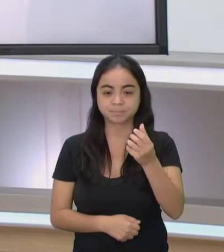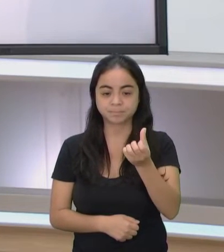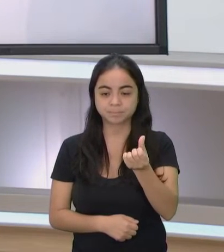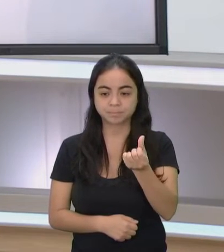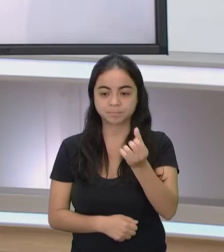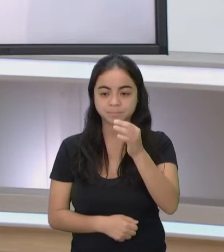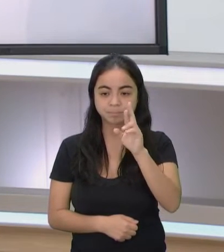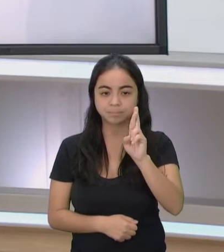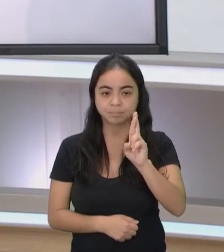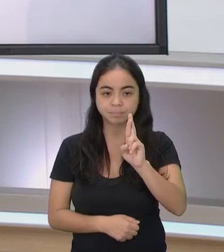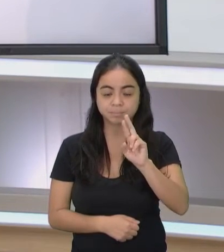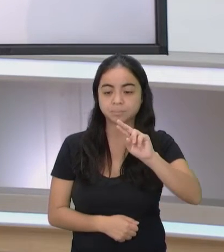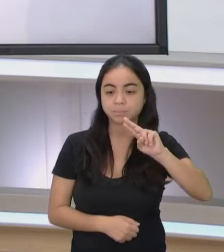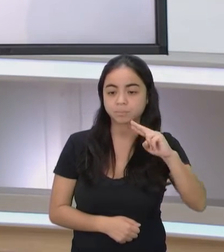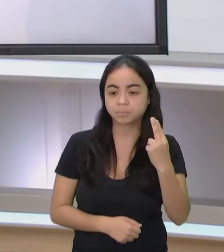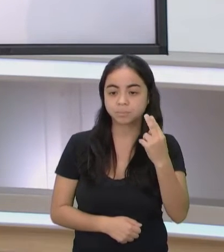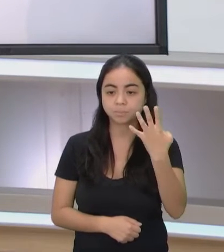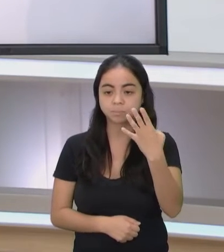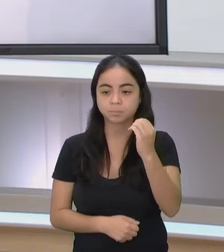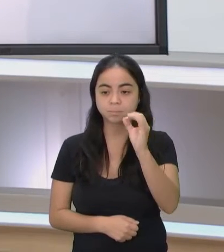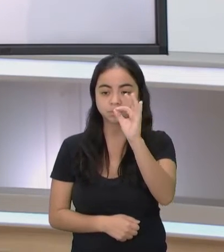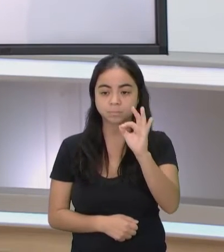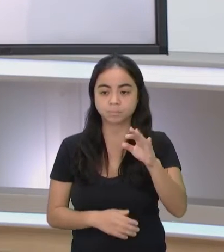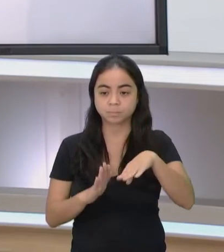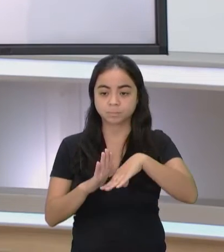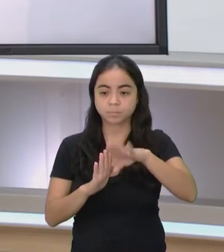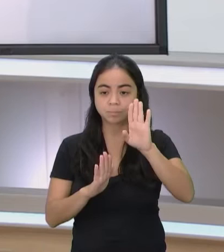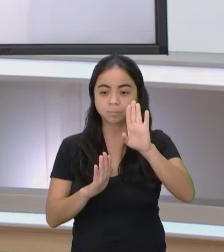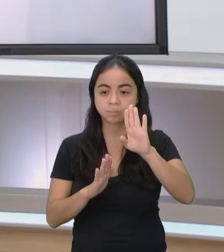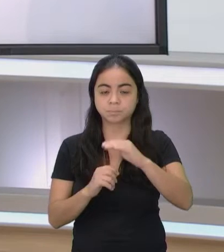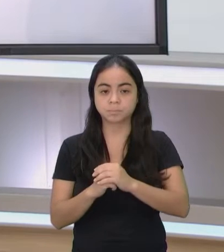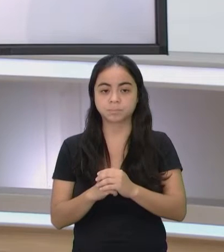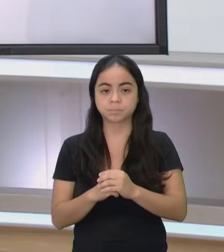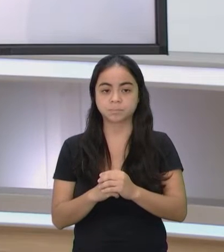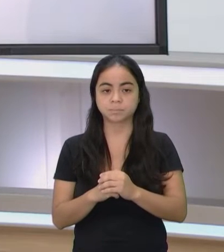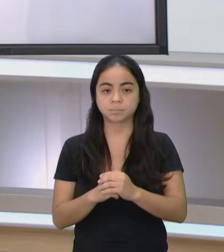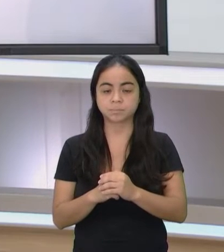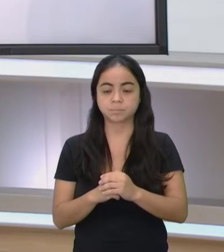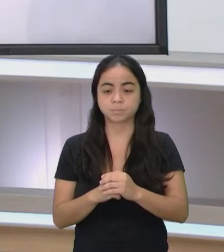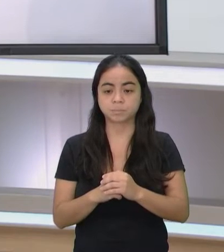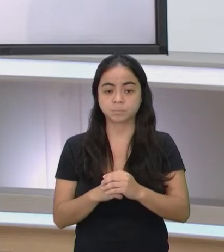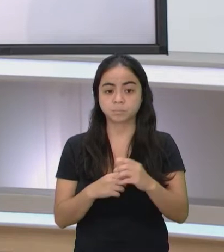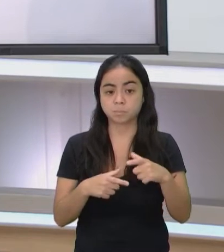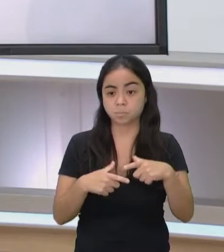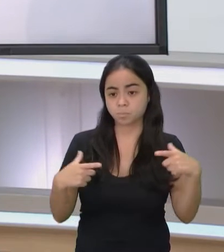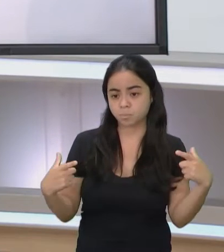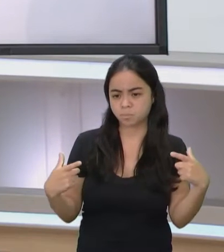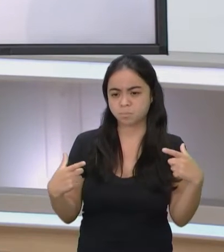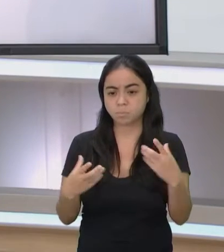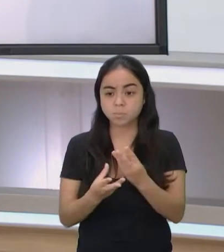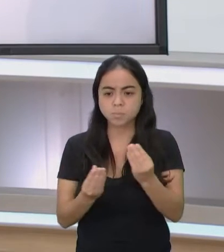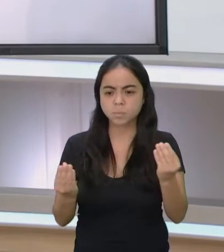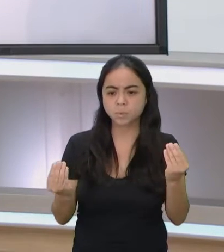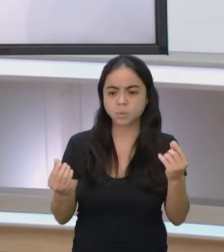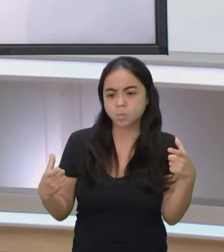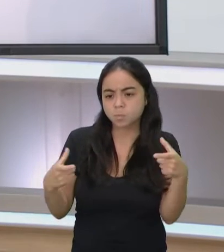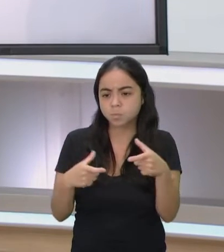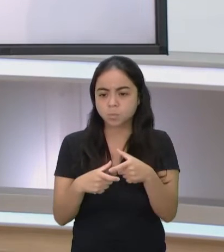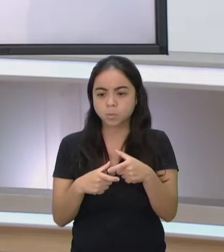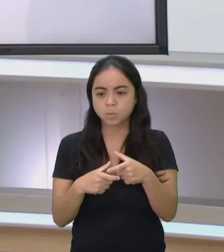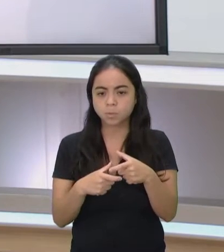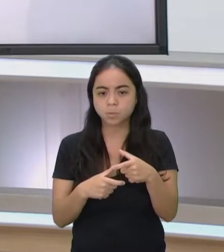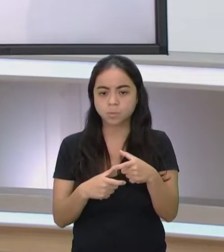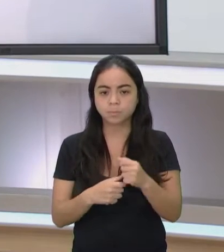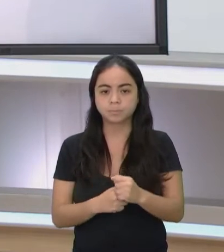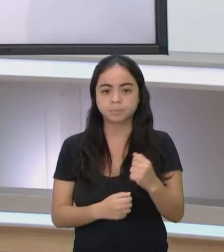R$ 376 ou se a gente fala 40% a mais, isso é muito ou isso é pouco? Quase, né? Não é